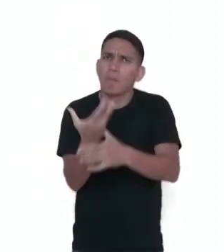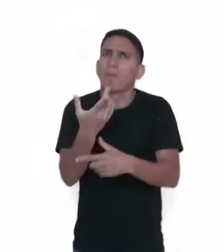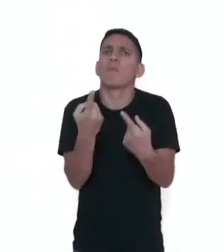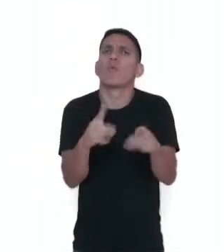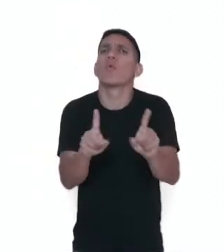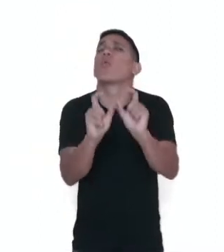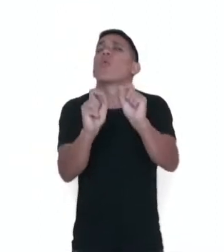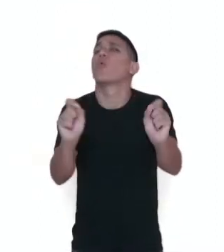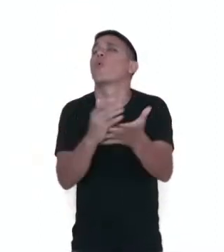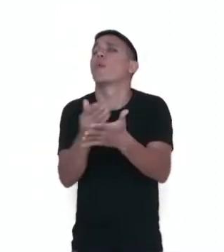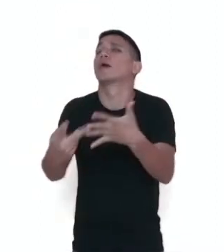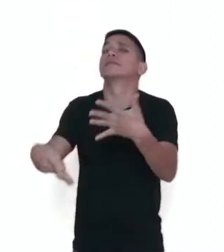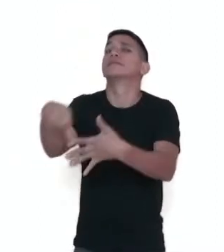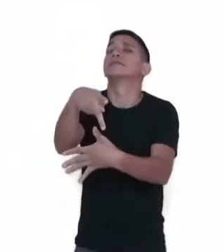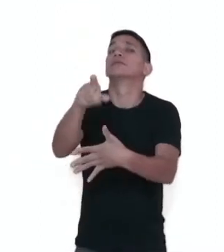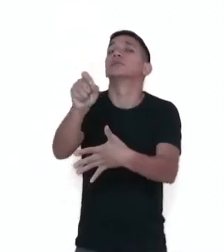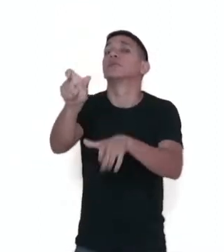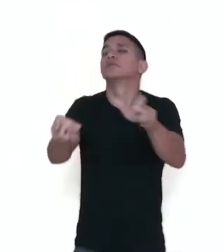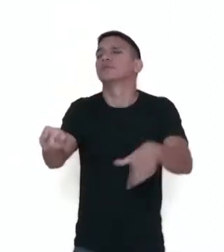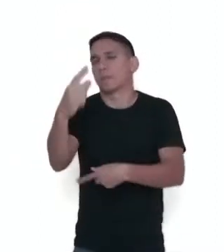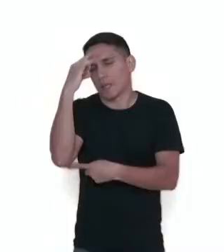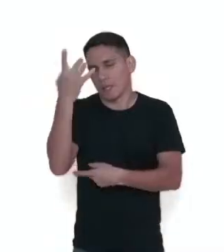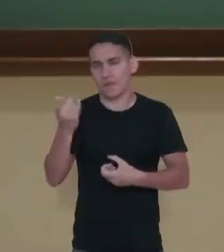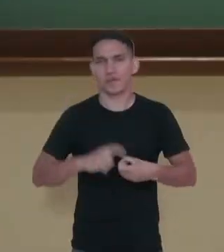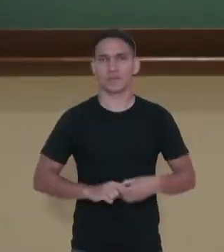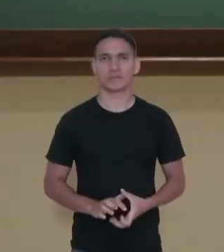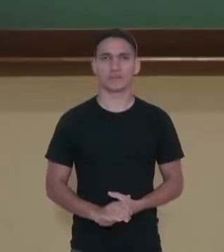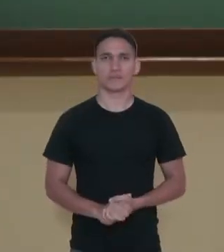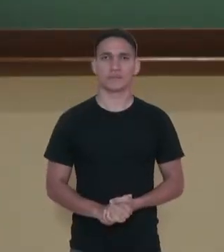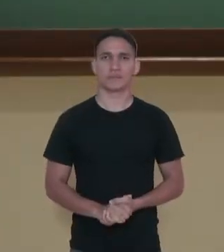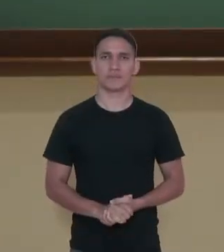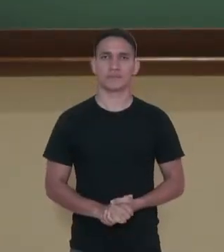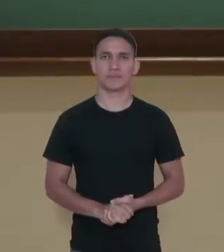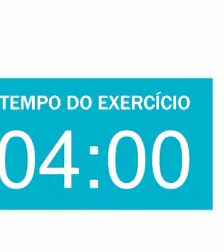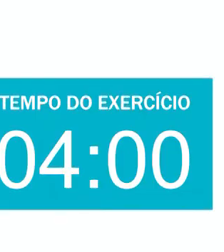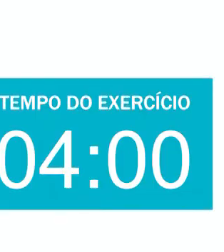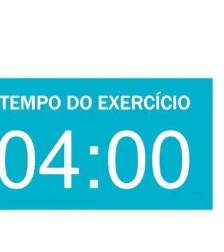começaram a priorizar os artistas. Pense e eu já volto.